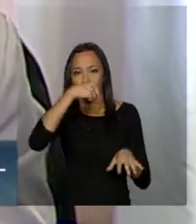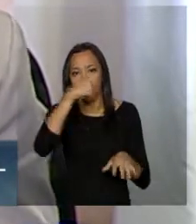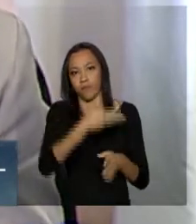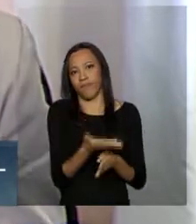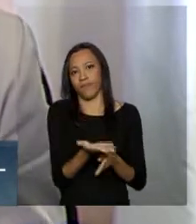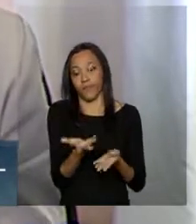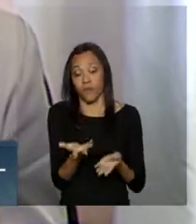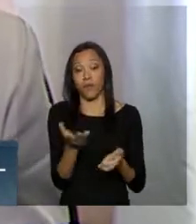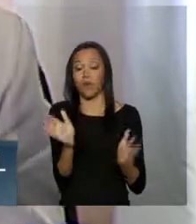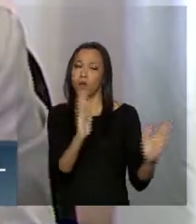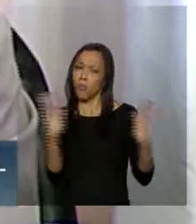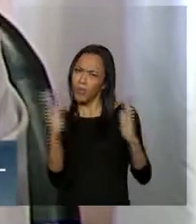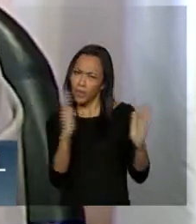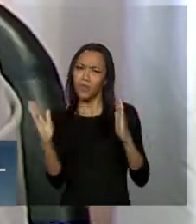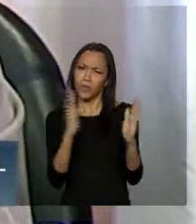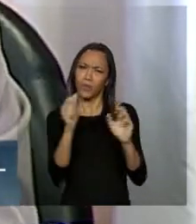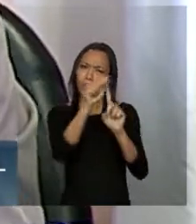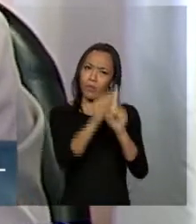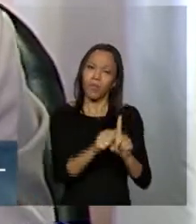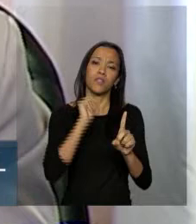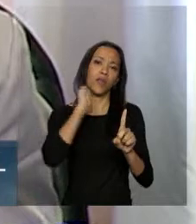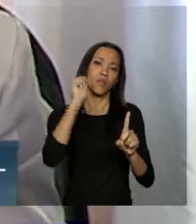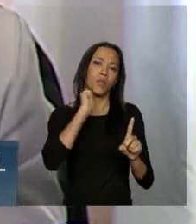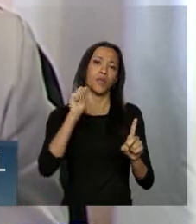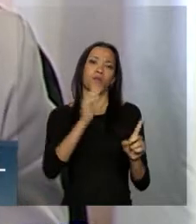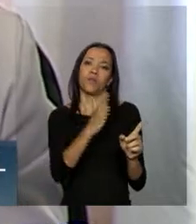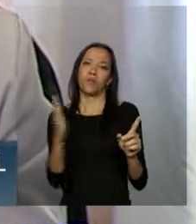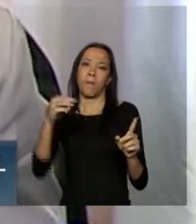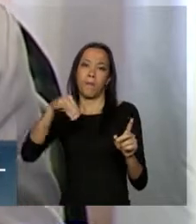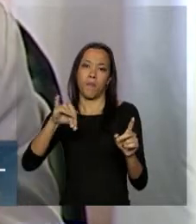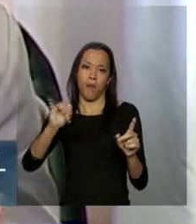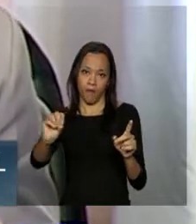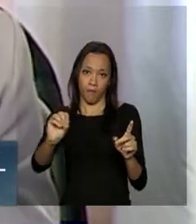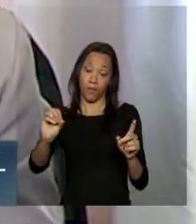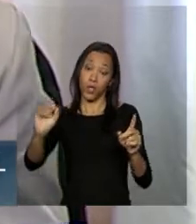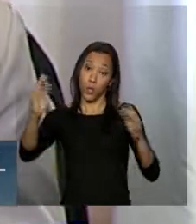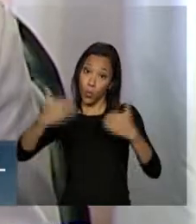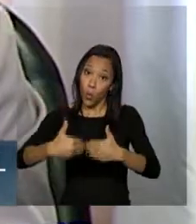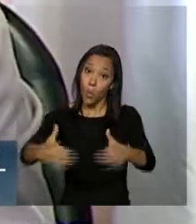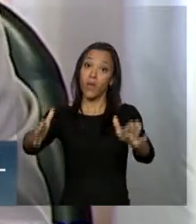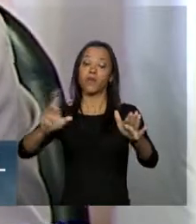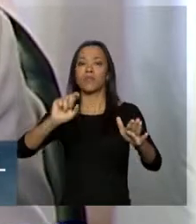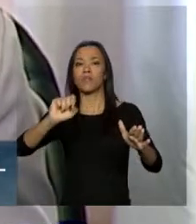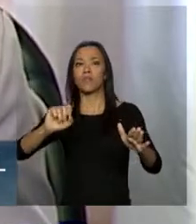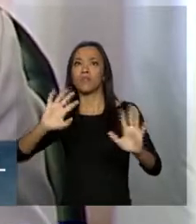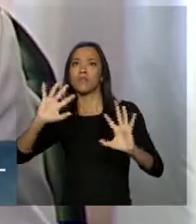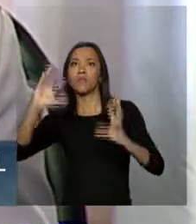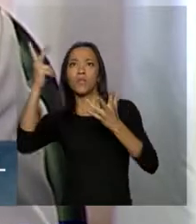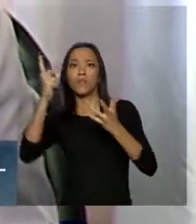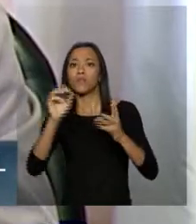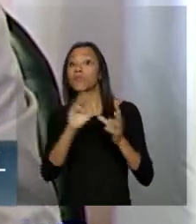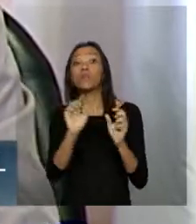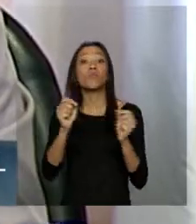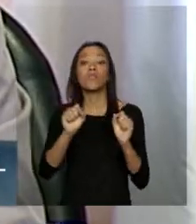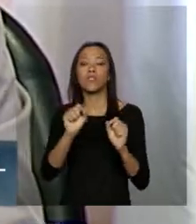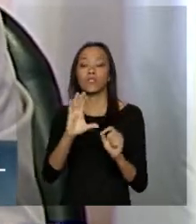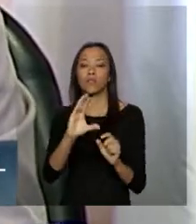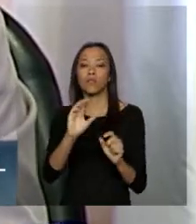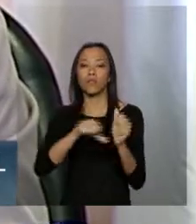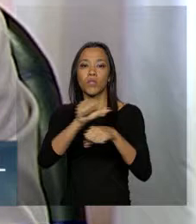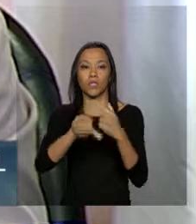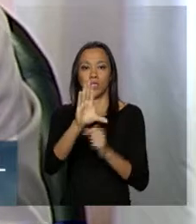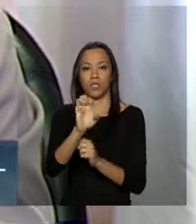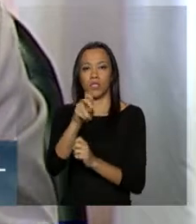é que ela aconteça entre abril e maio. O início dela vai depender de se houve ou não mudanças de cepa. Por isso, não tem uma